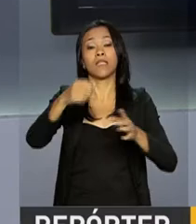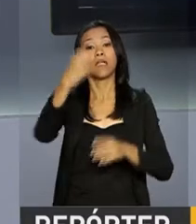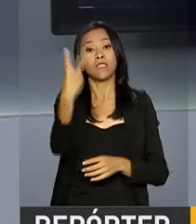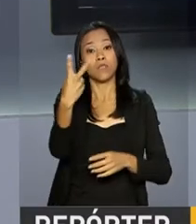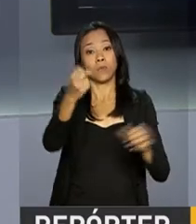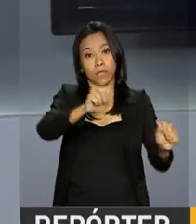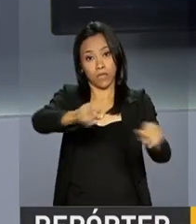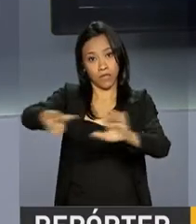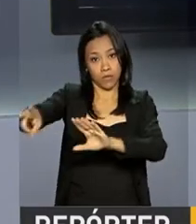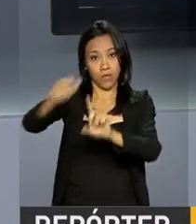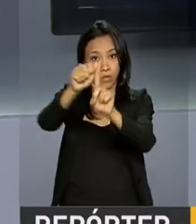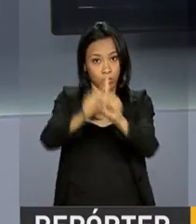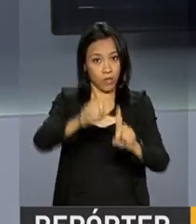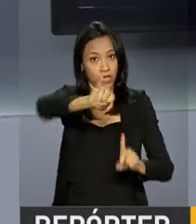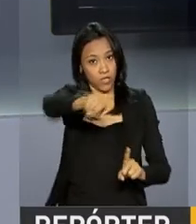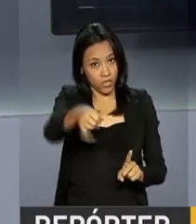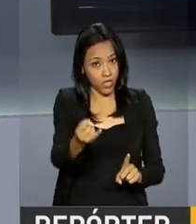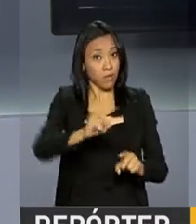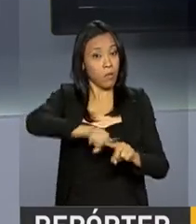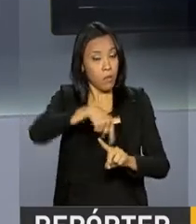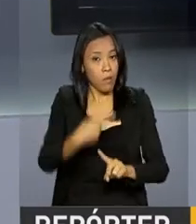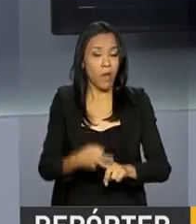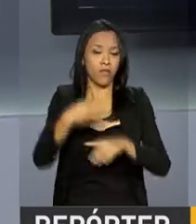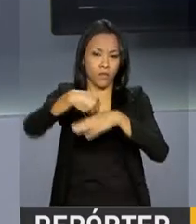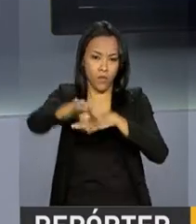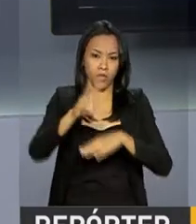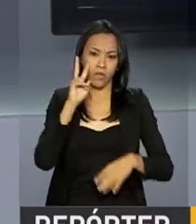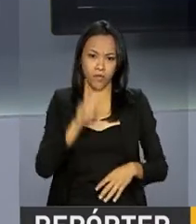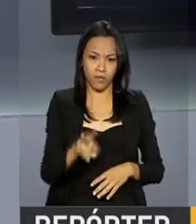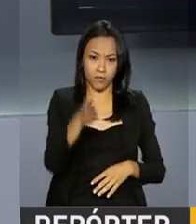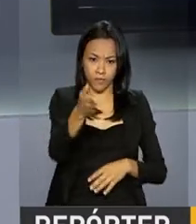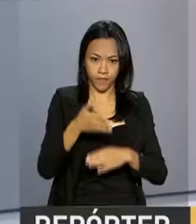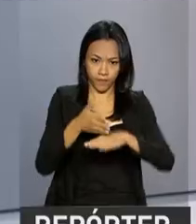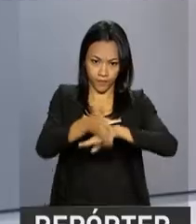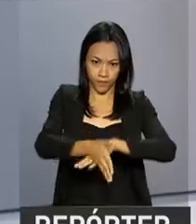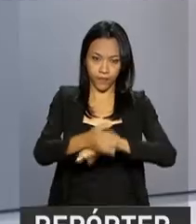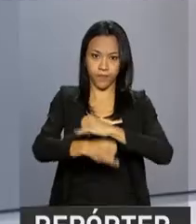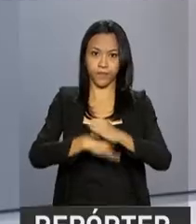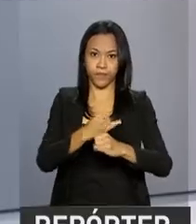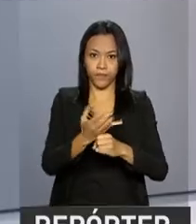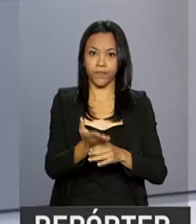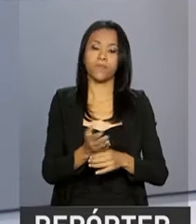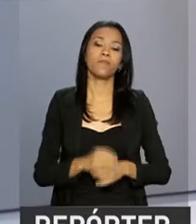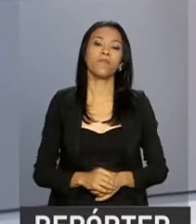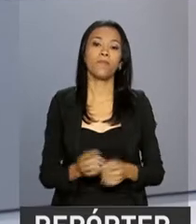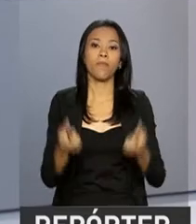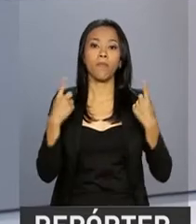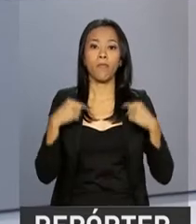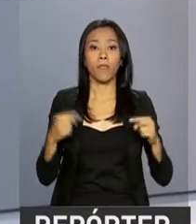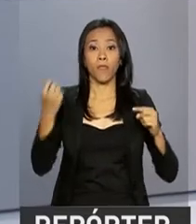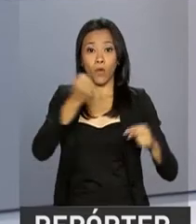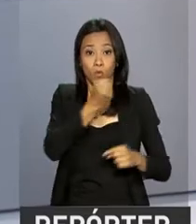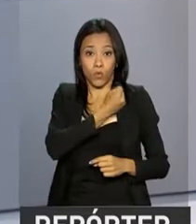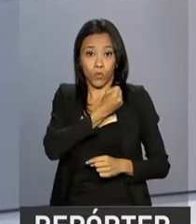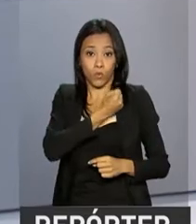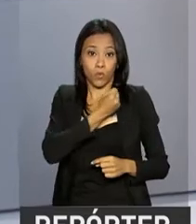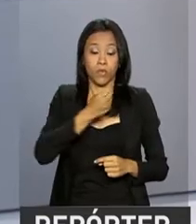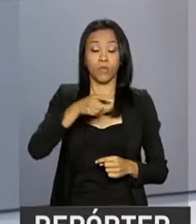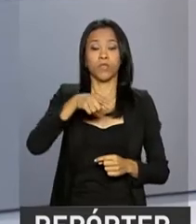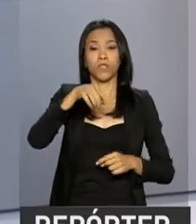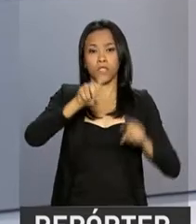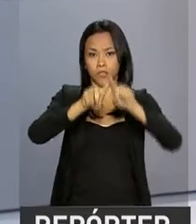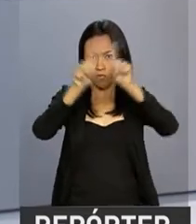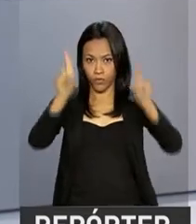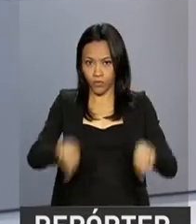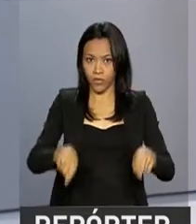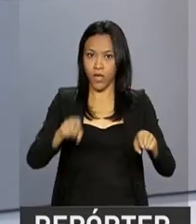as atividades mais informações no site que aparece na sua tela o número de empregados das estatais é o